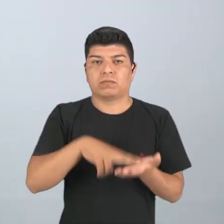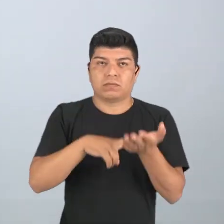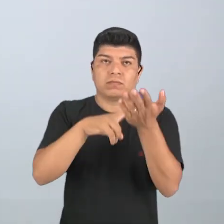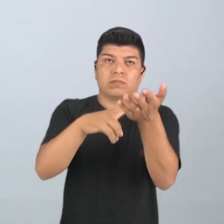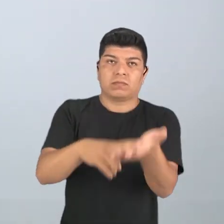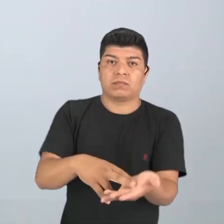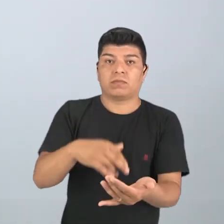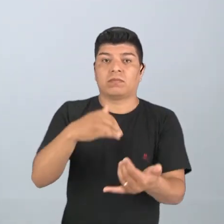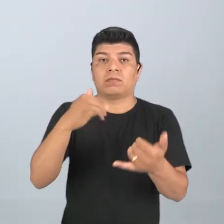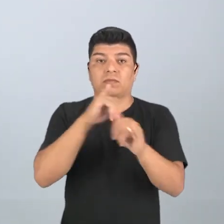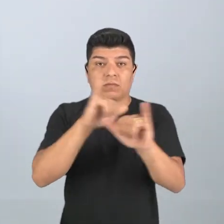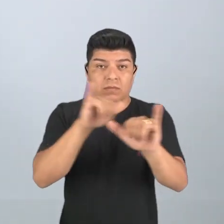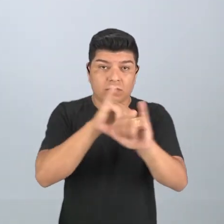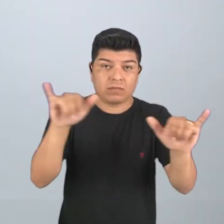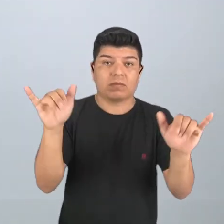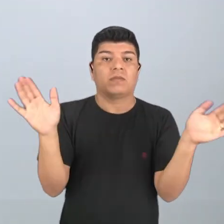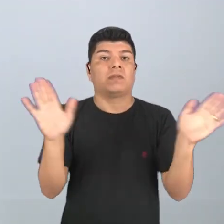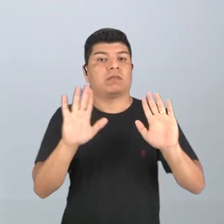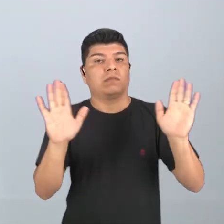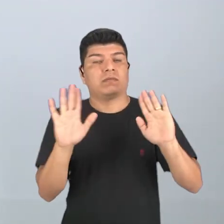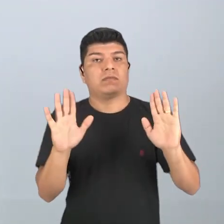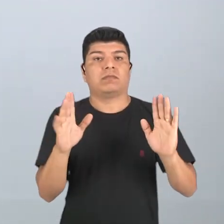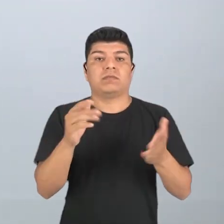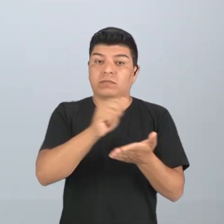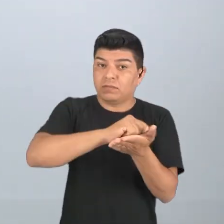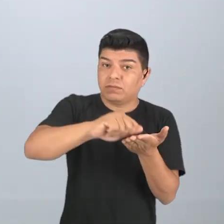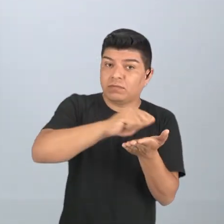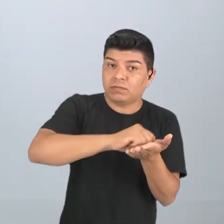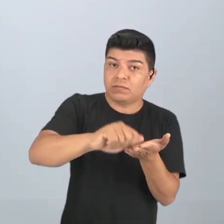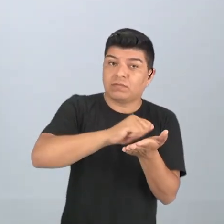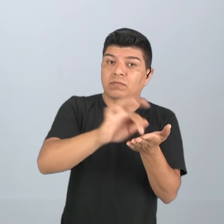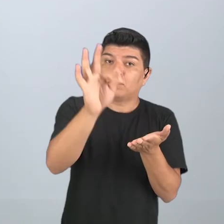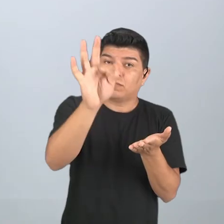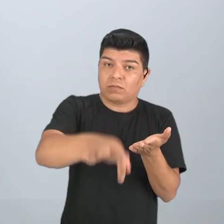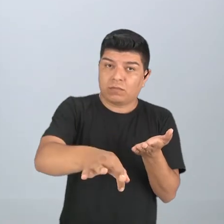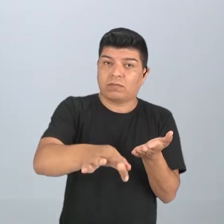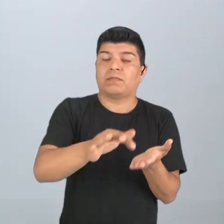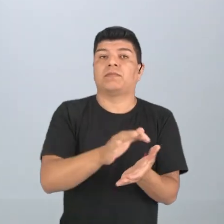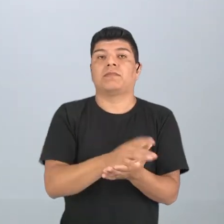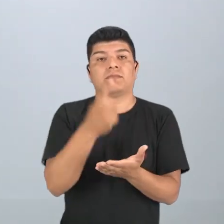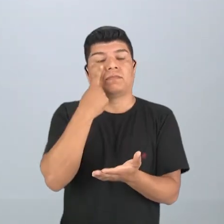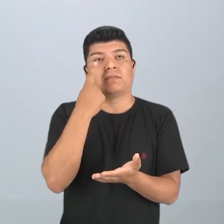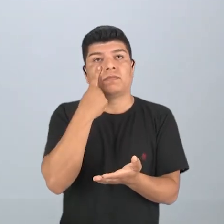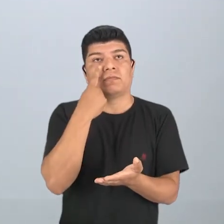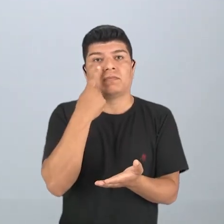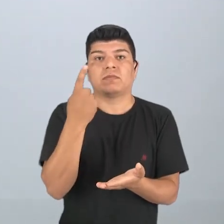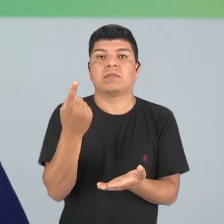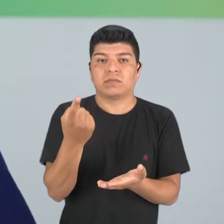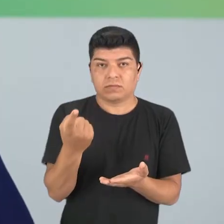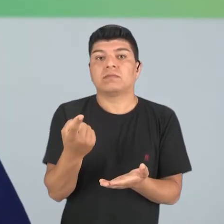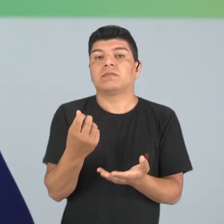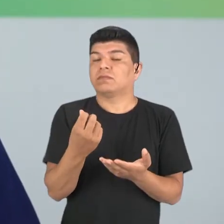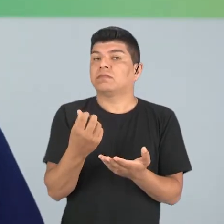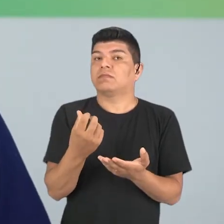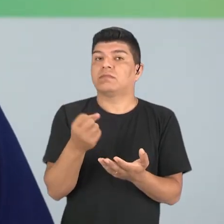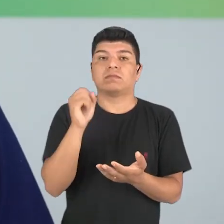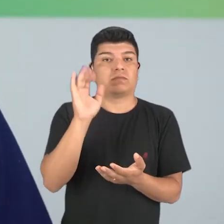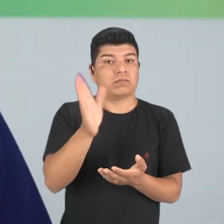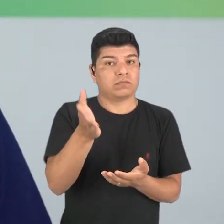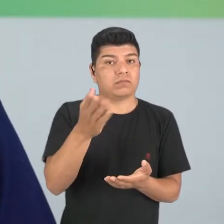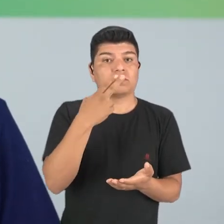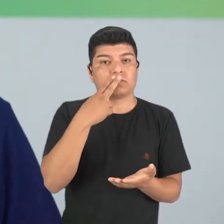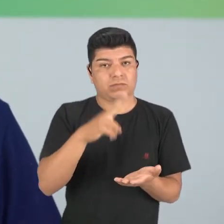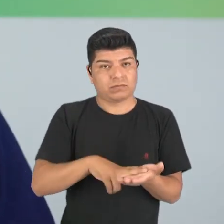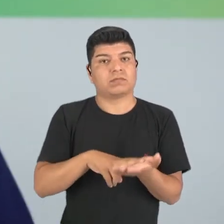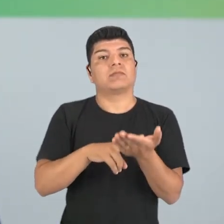né, a mensagem, a despedida e a assinatura final. A gente observa, olhando, né, que já é uma